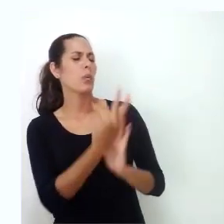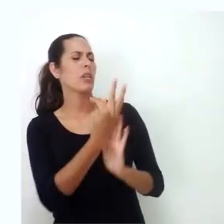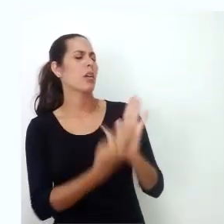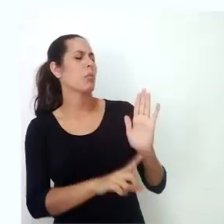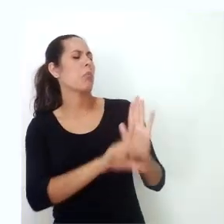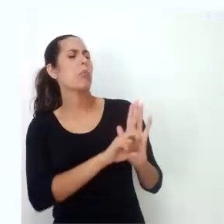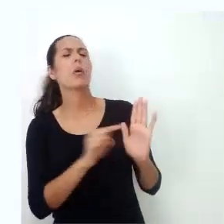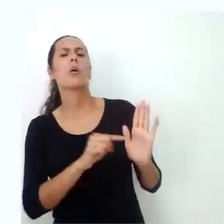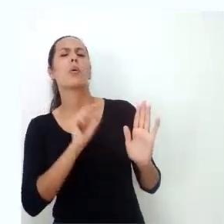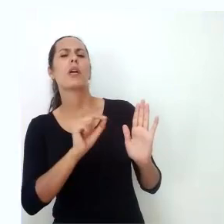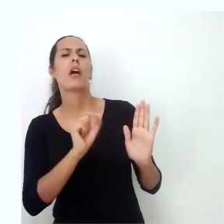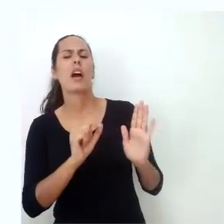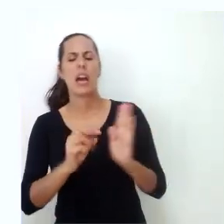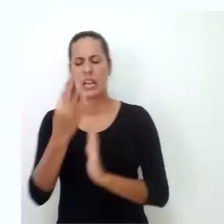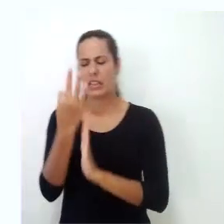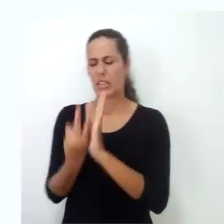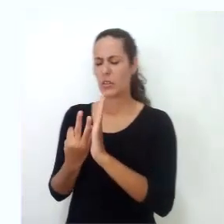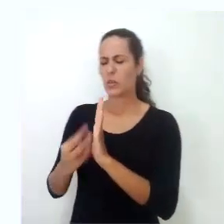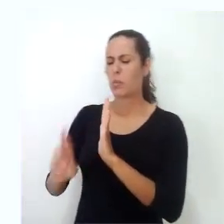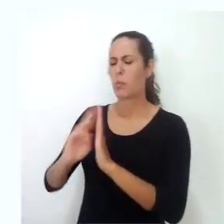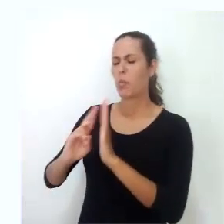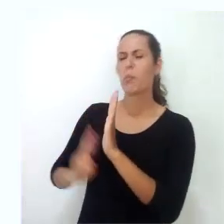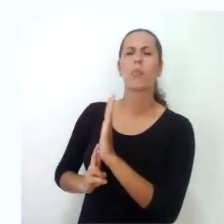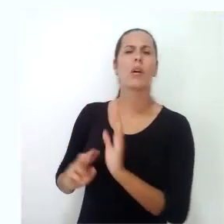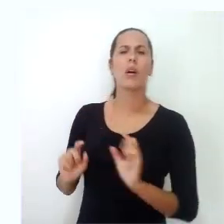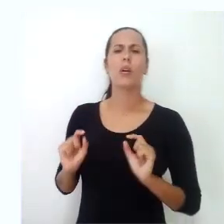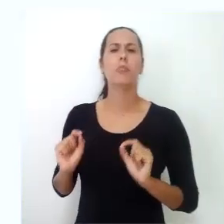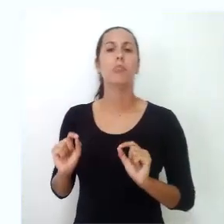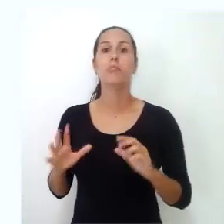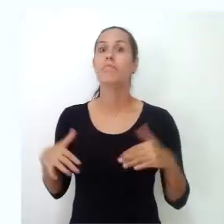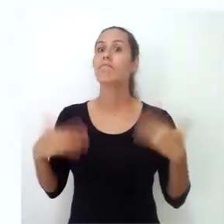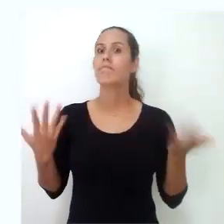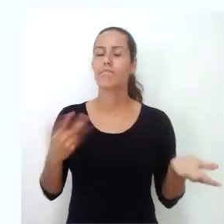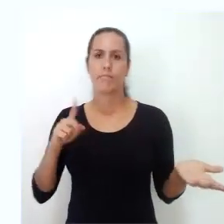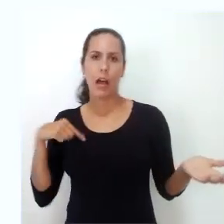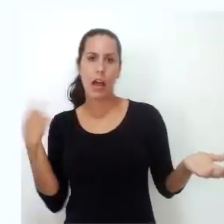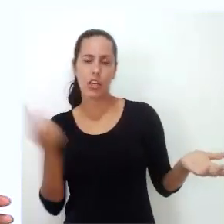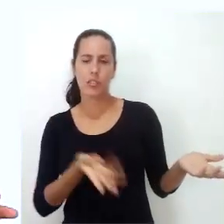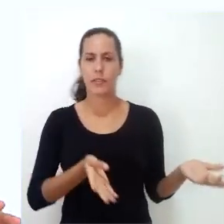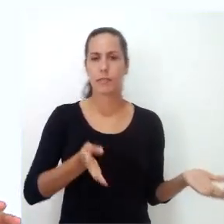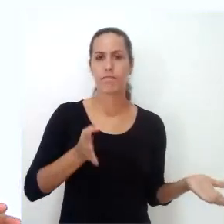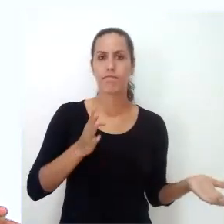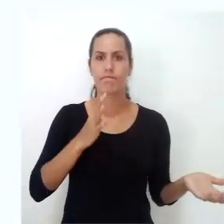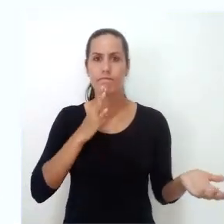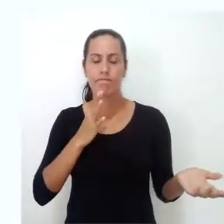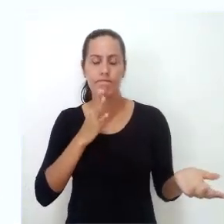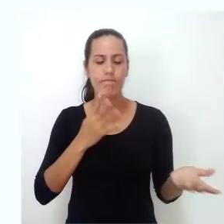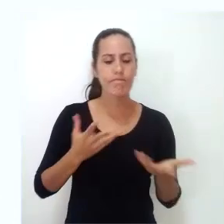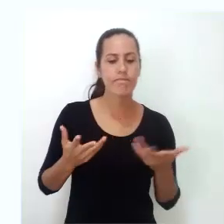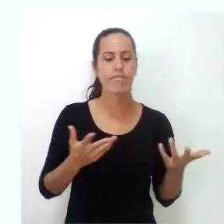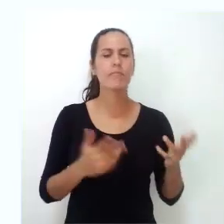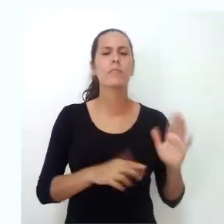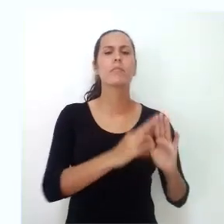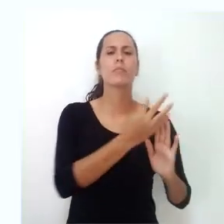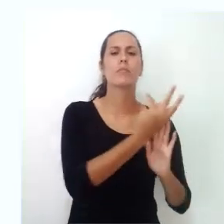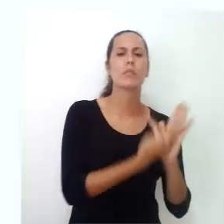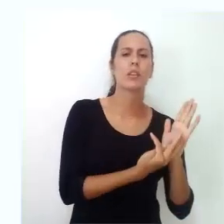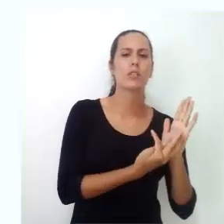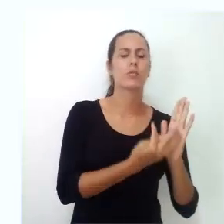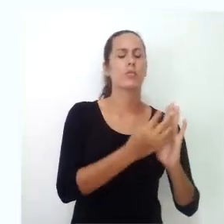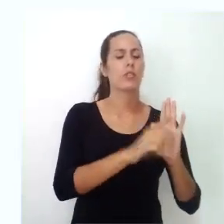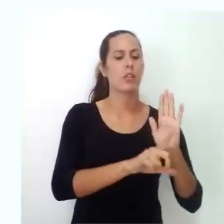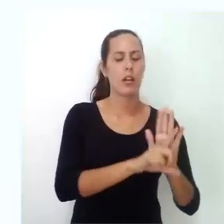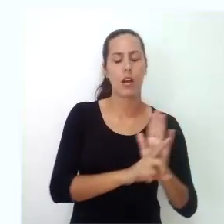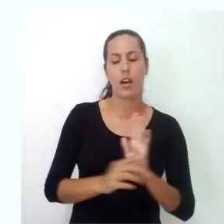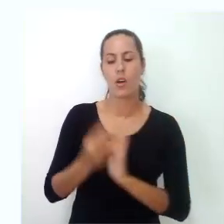O que será um texto normativo? Vamos conhecer o que são textos legais, textos